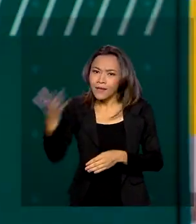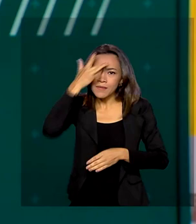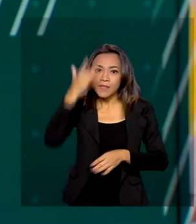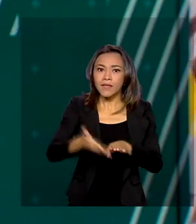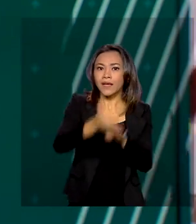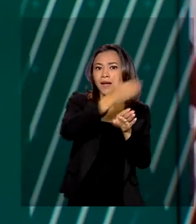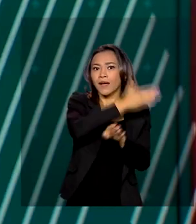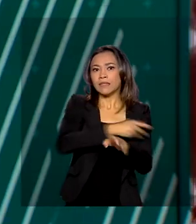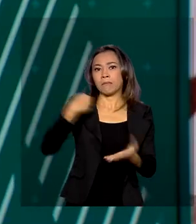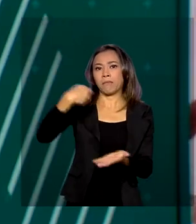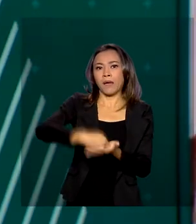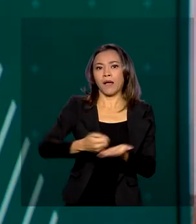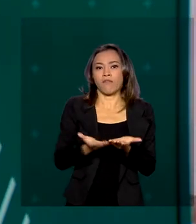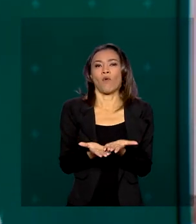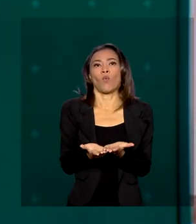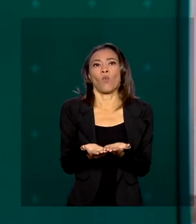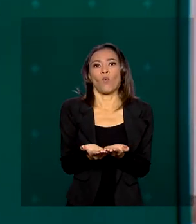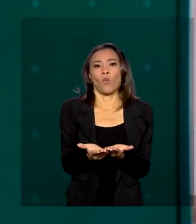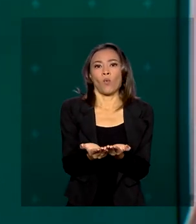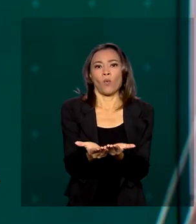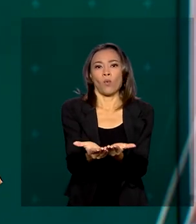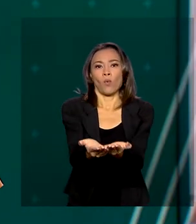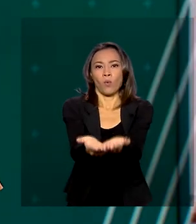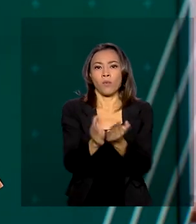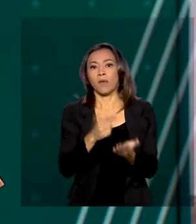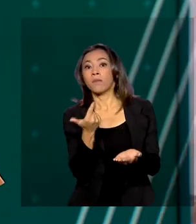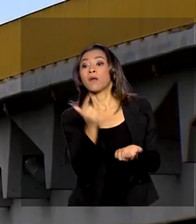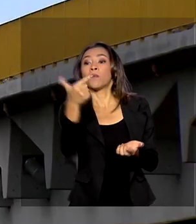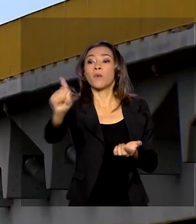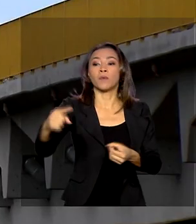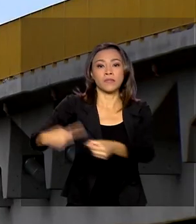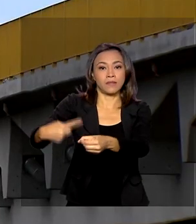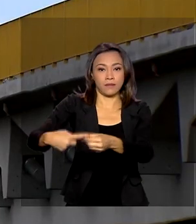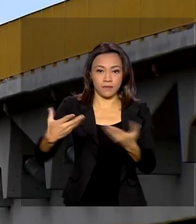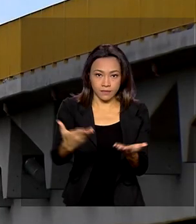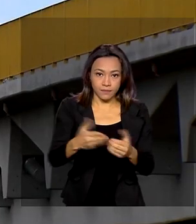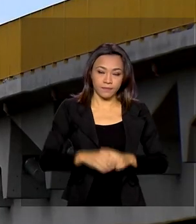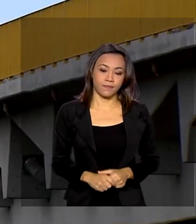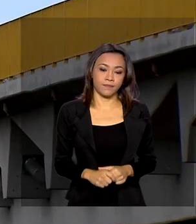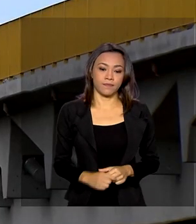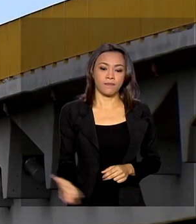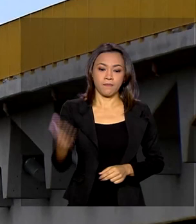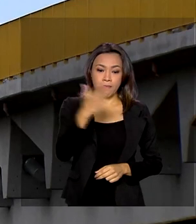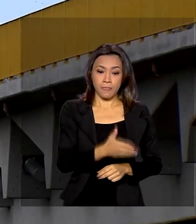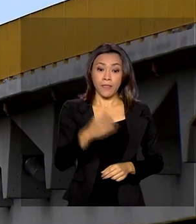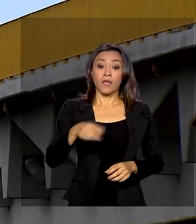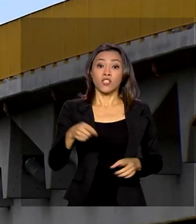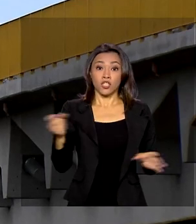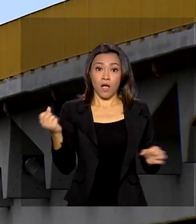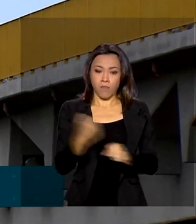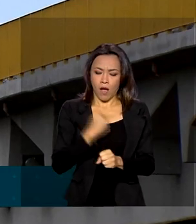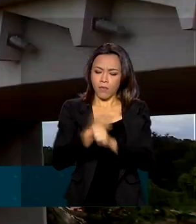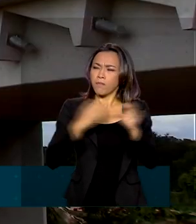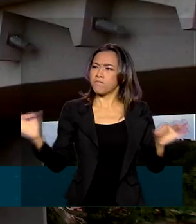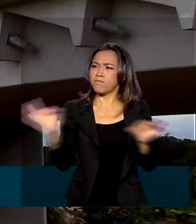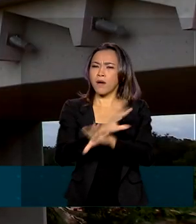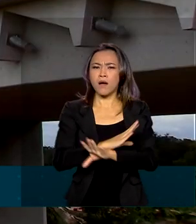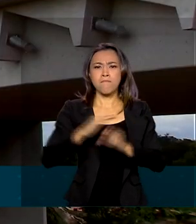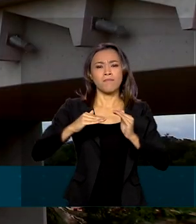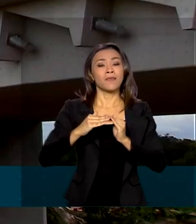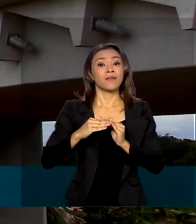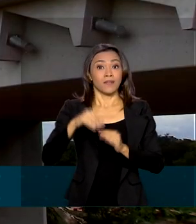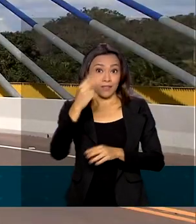precisavam pagar uma balsa para se deslocar de uma cidade para outra iniciada e concluída em menos de dois anos